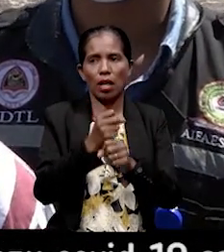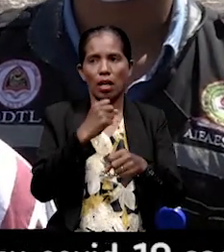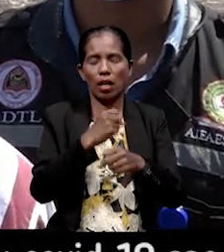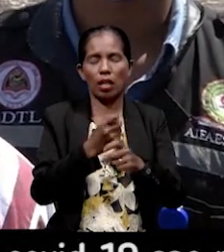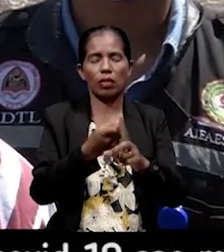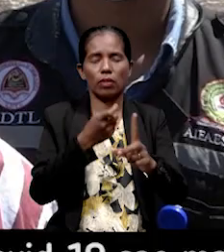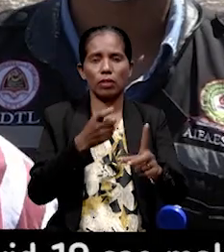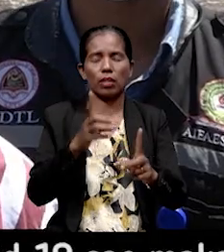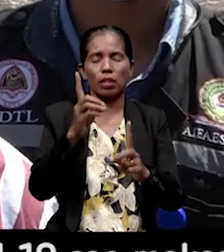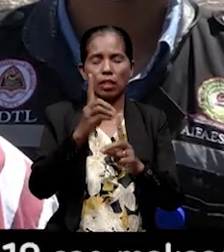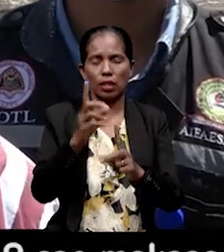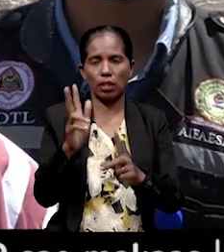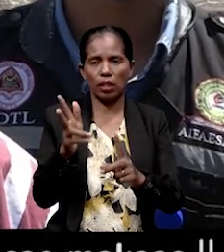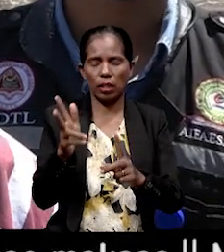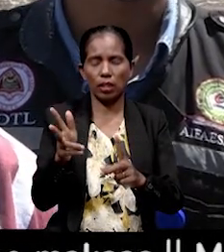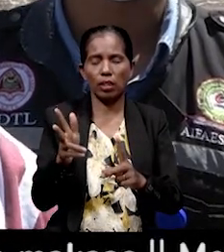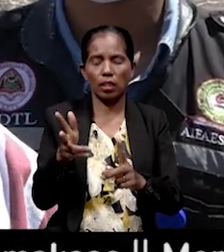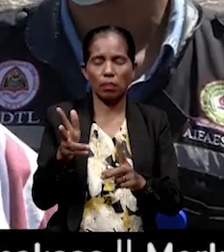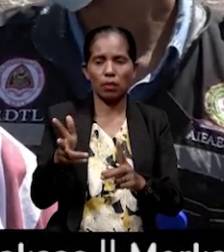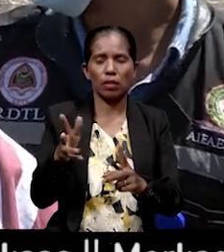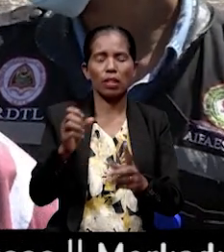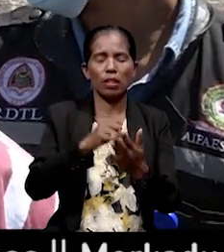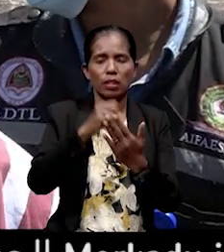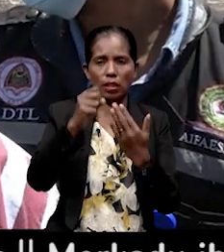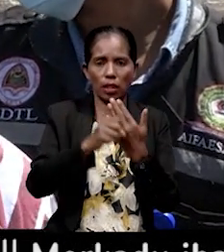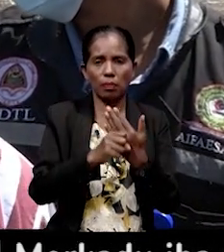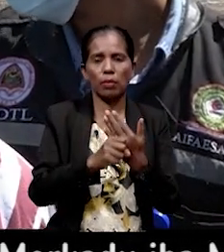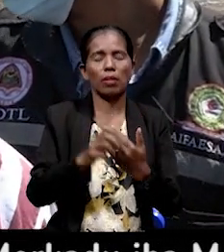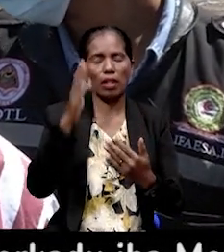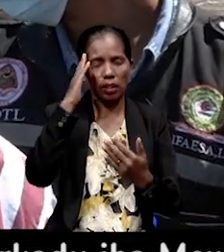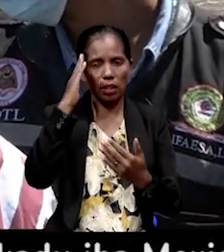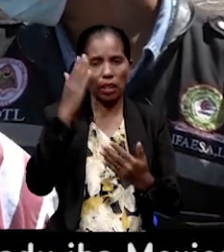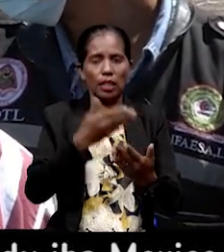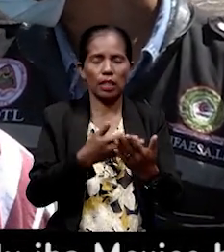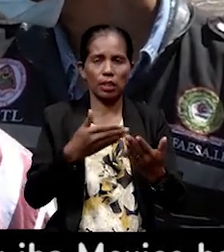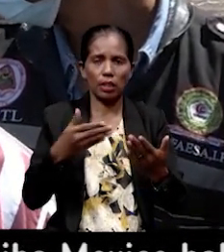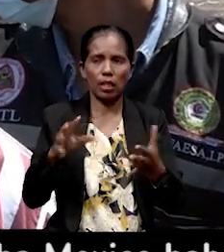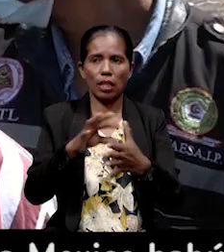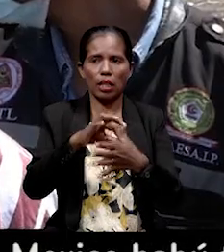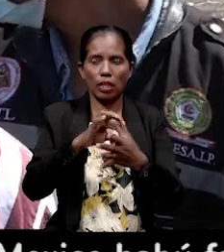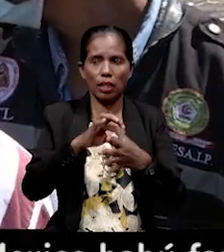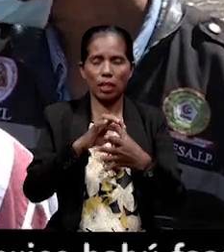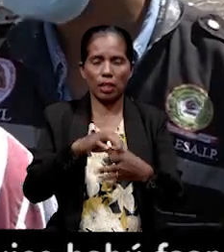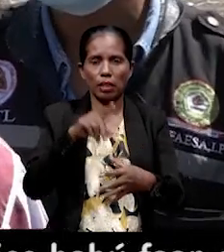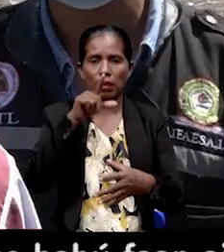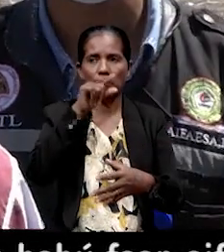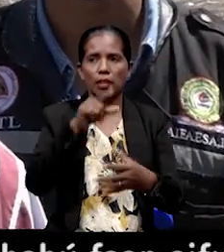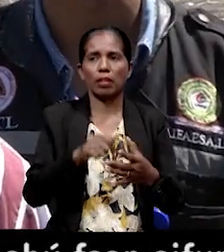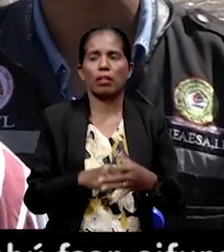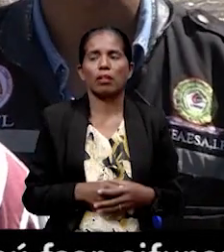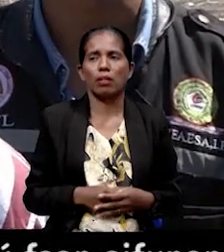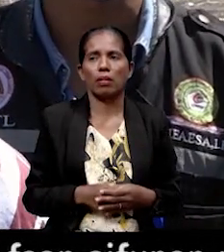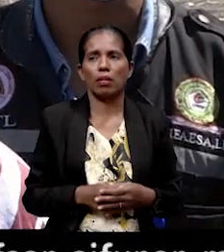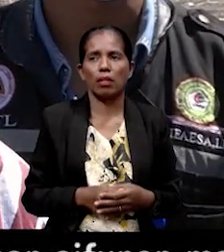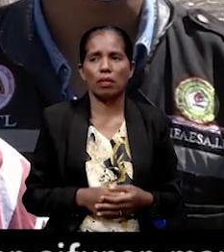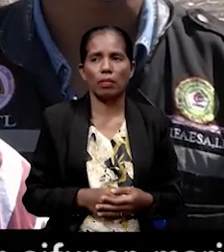inspetores ira ia dia 30 de setembro identifica produto crispy fried chicken do